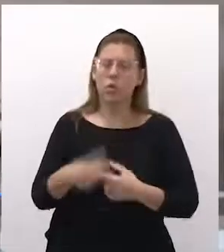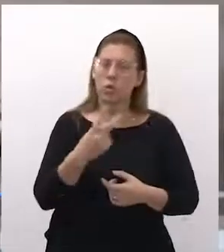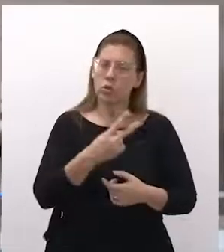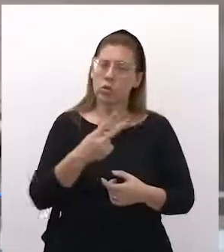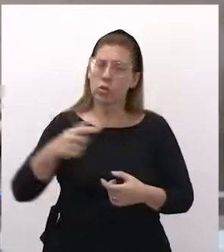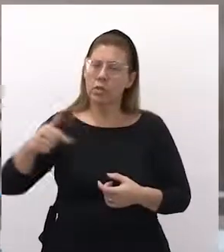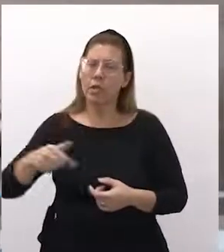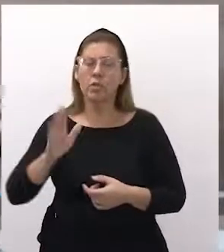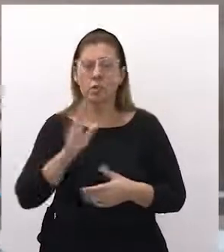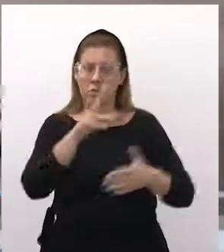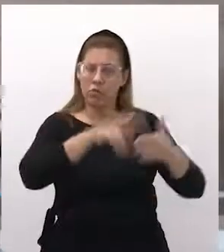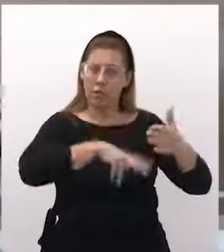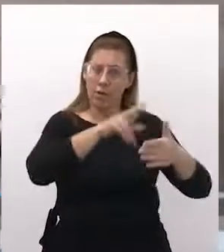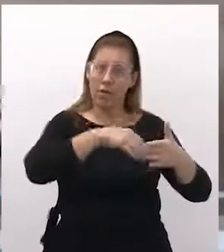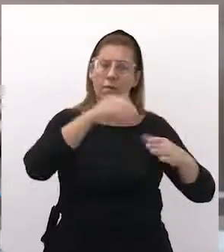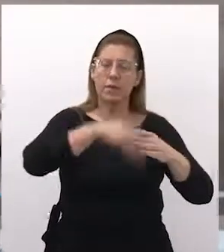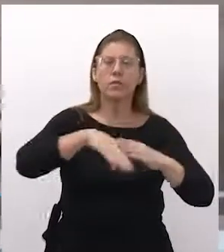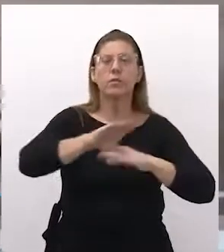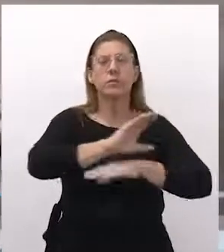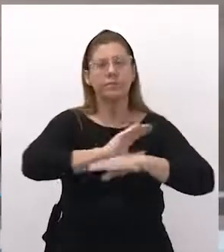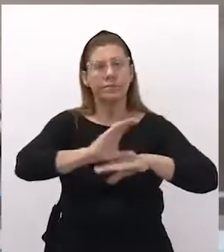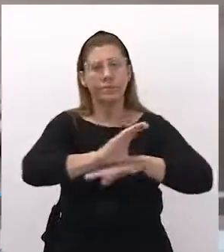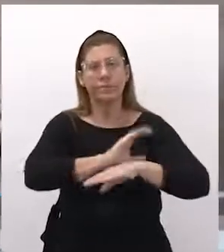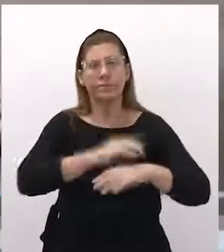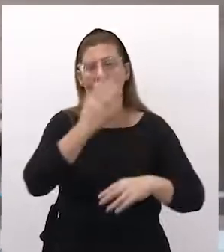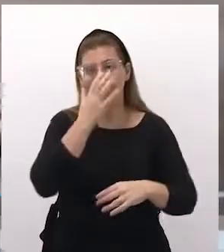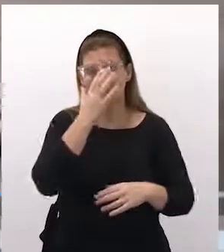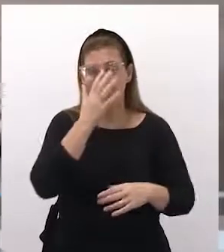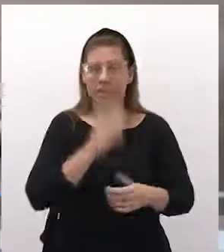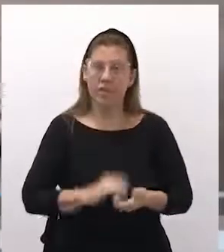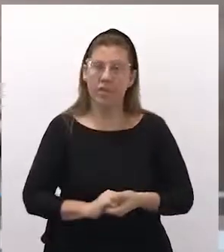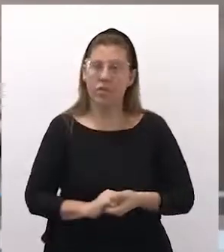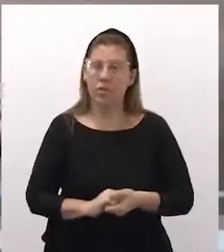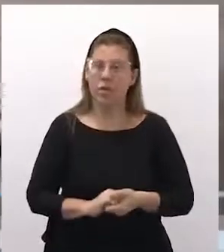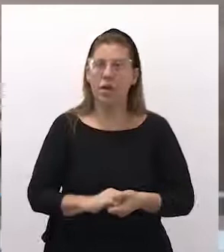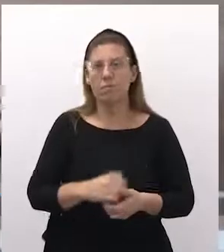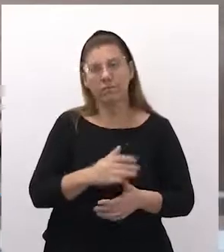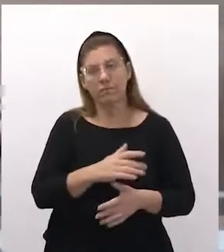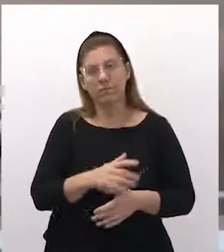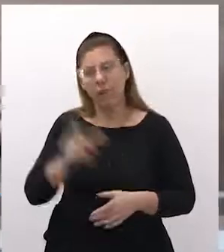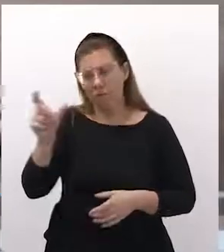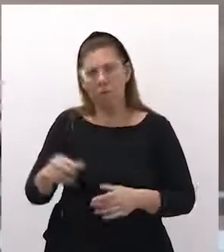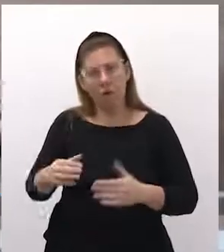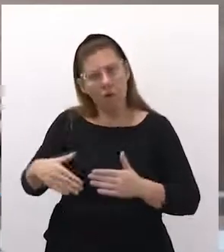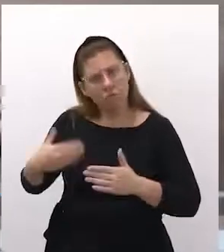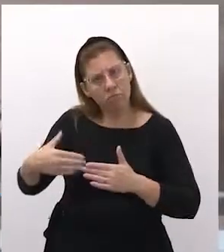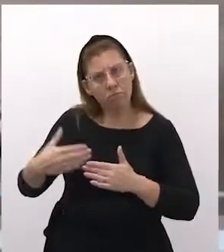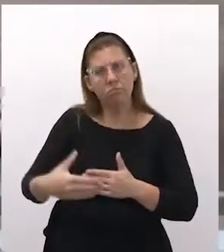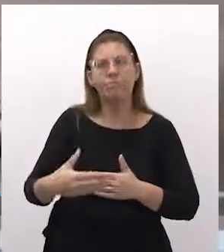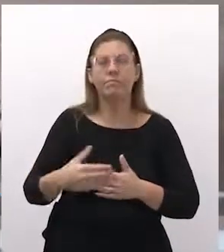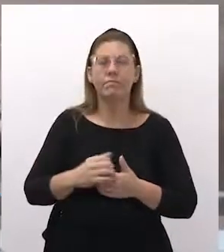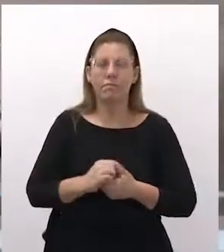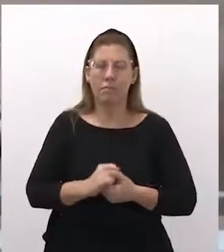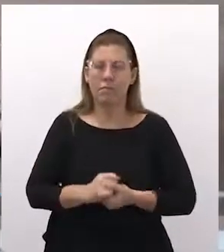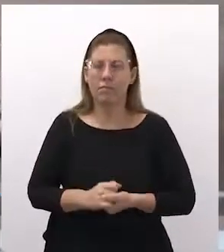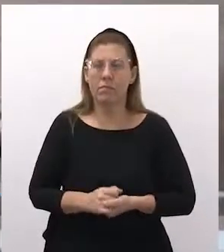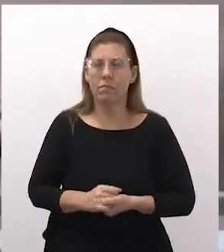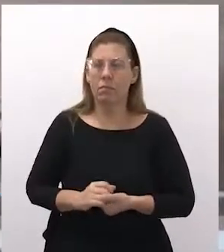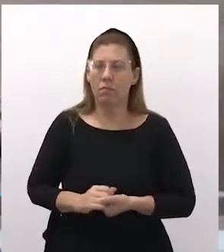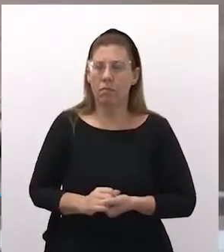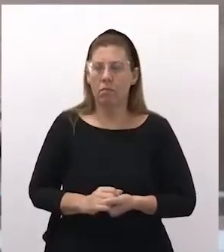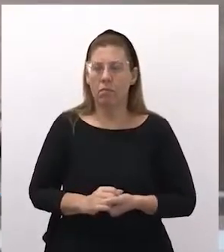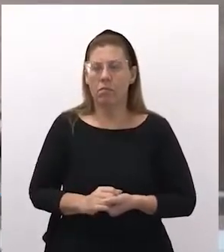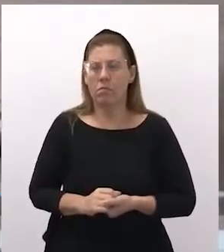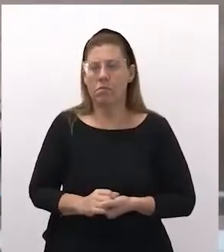que eu li para vocês da Constituição. São exatamente quem vai continuar, né, a espécie. E daí, por